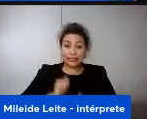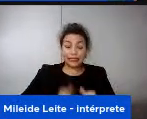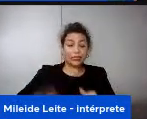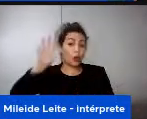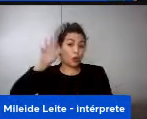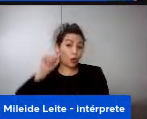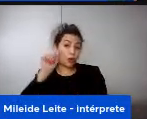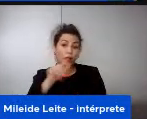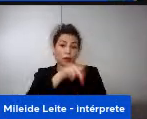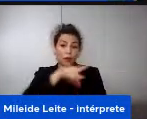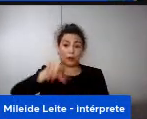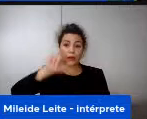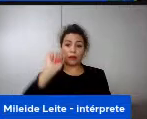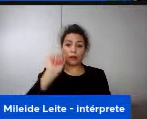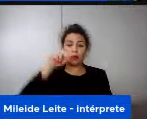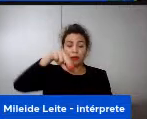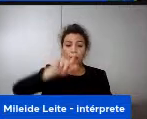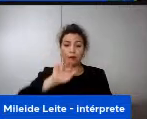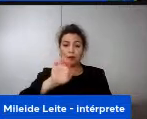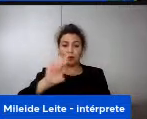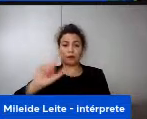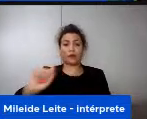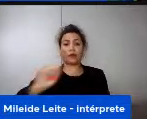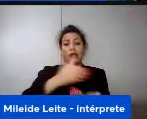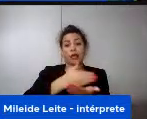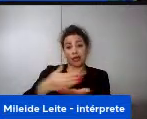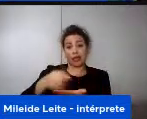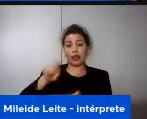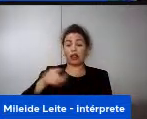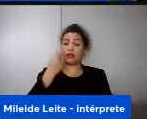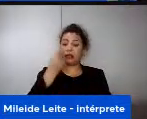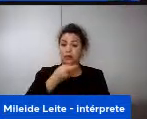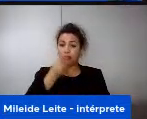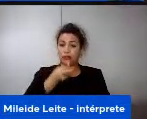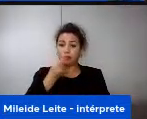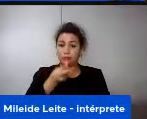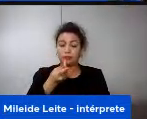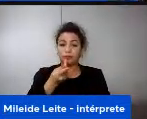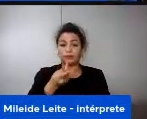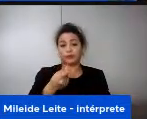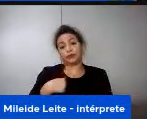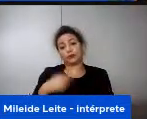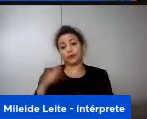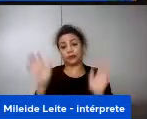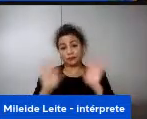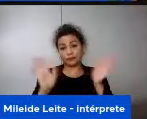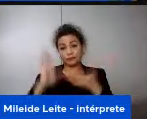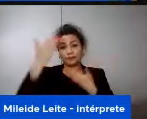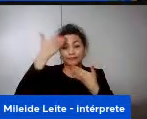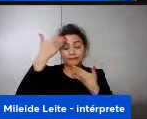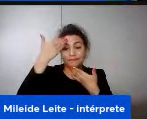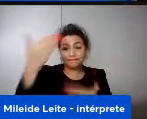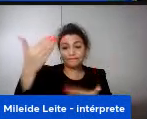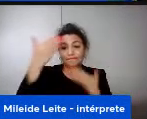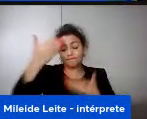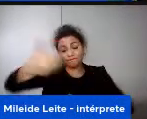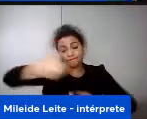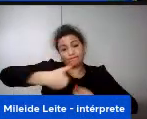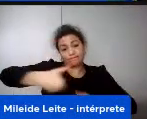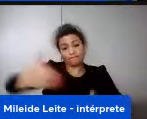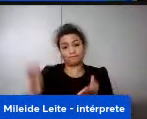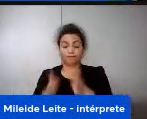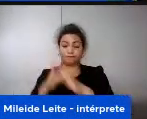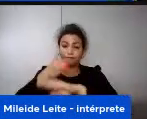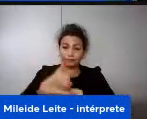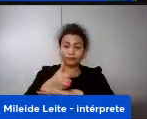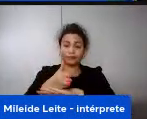professora Ângela, certo? Passarei a palavra para ela, tá? E me despeço agradecendo demais o convite de participar da mesa,